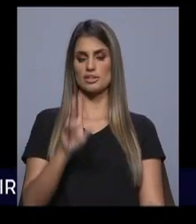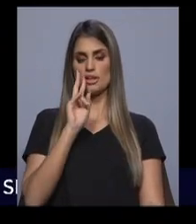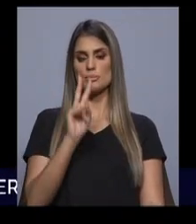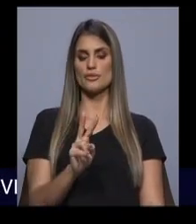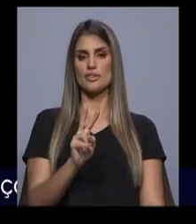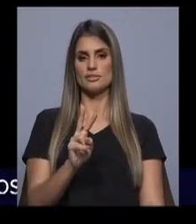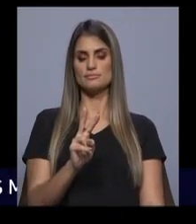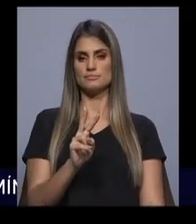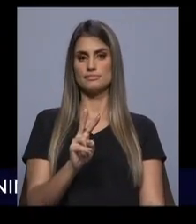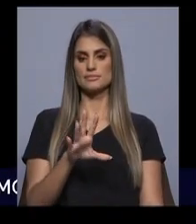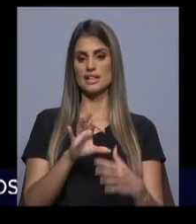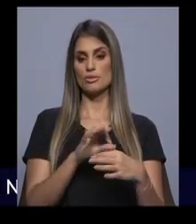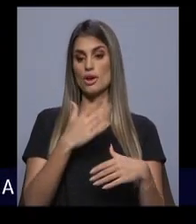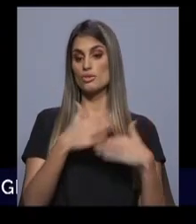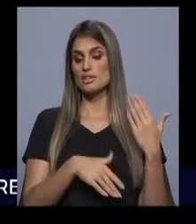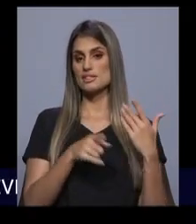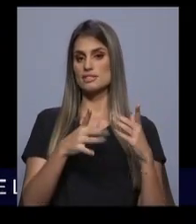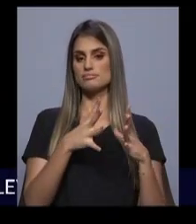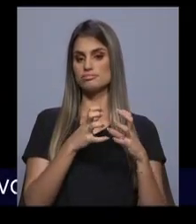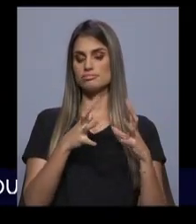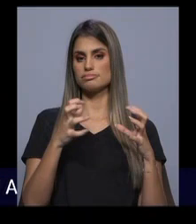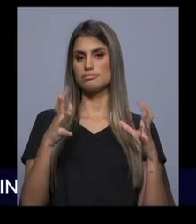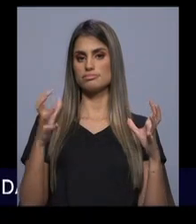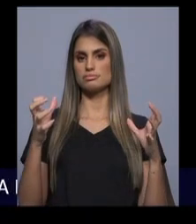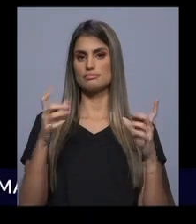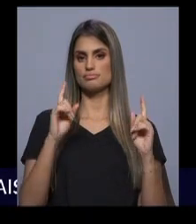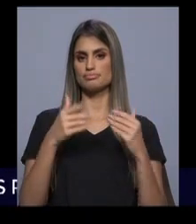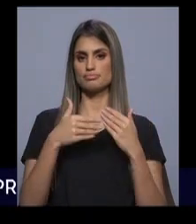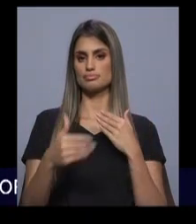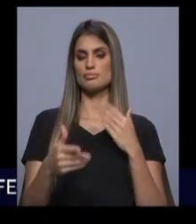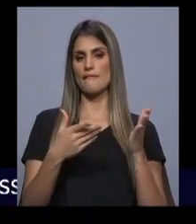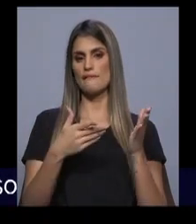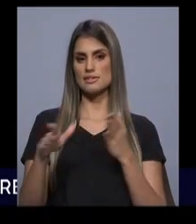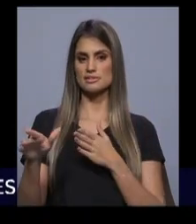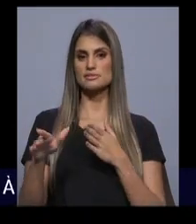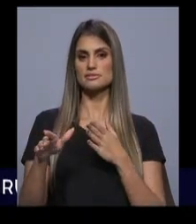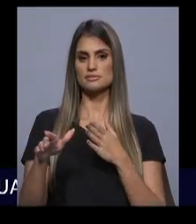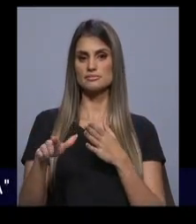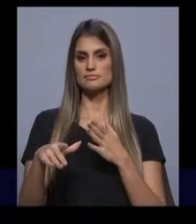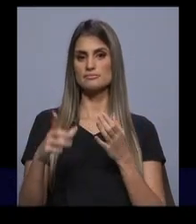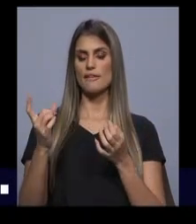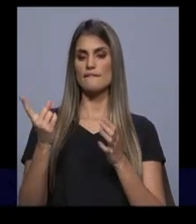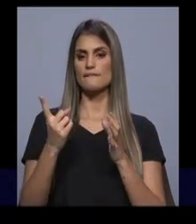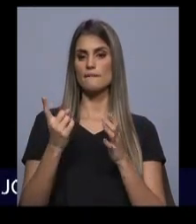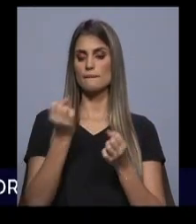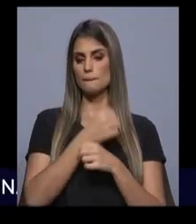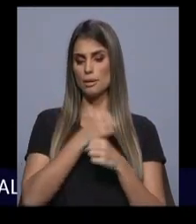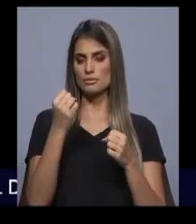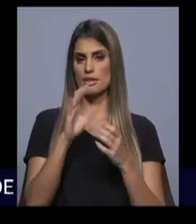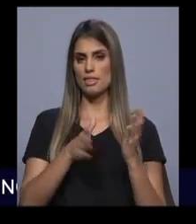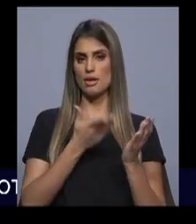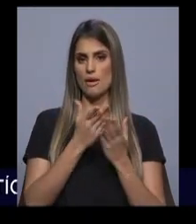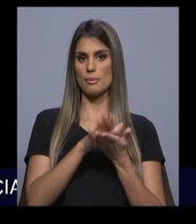estas simulações sobre o que acontece nessas nuvens que, a partir de uma certa altura, de uma certa massa, colapsam sobre si próprias e dão